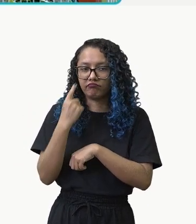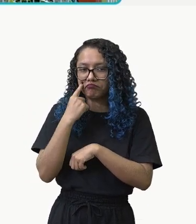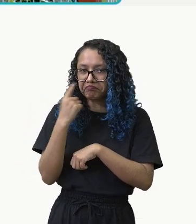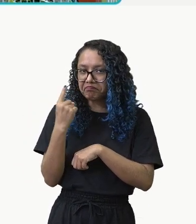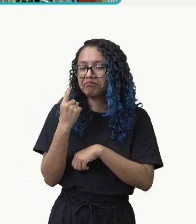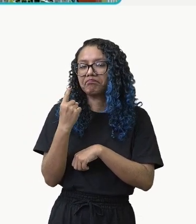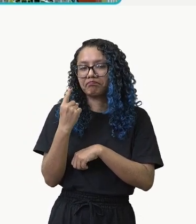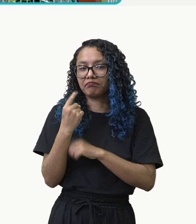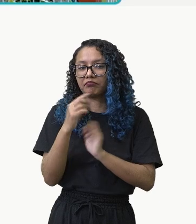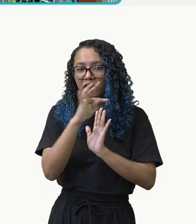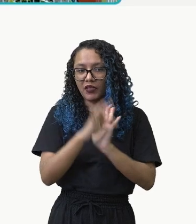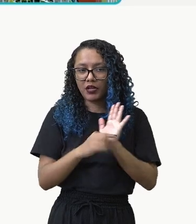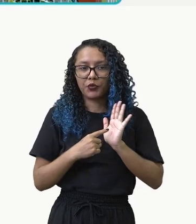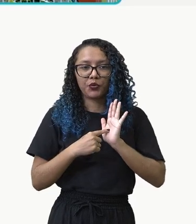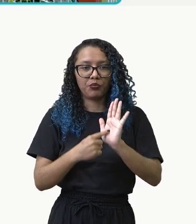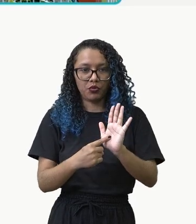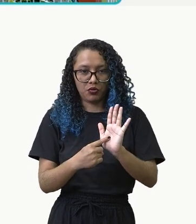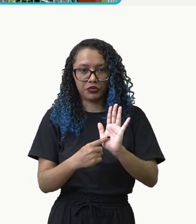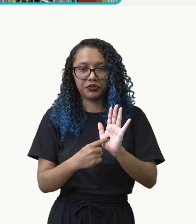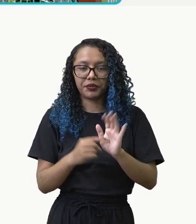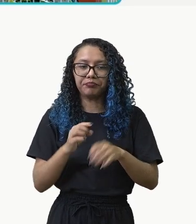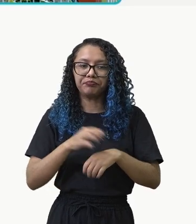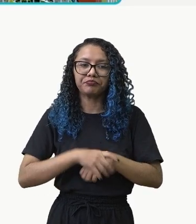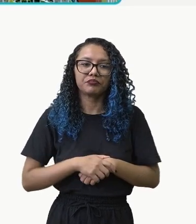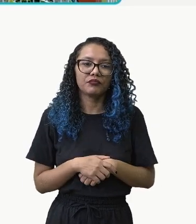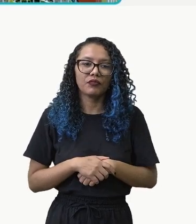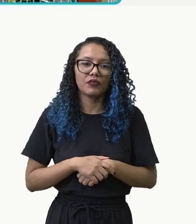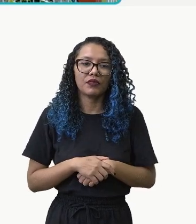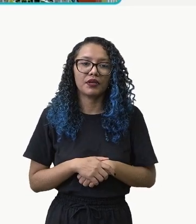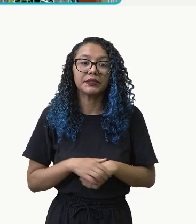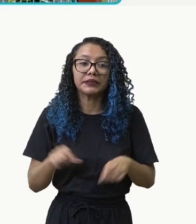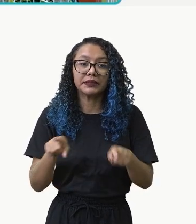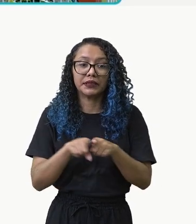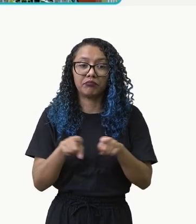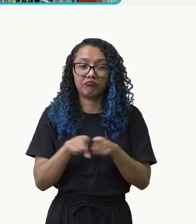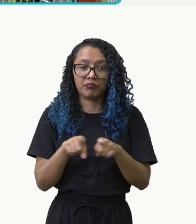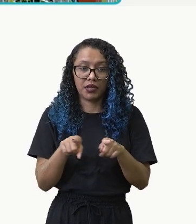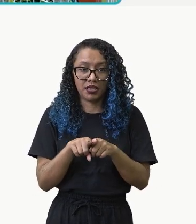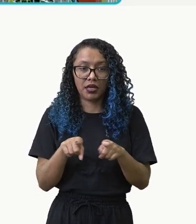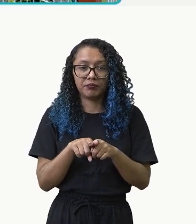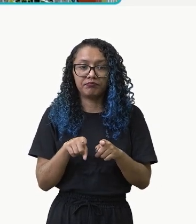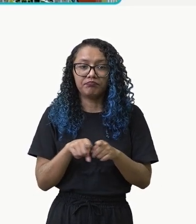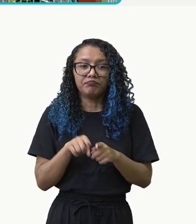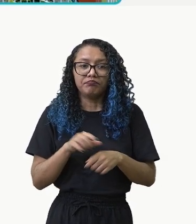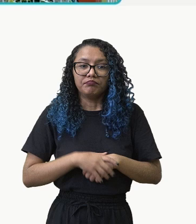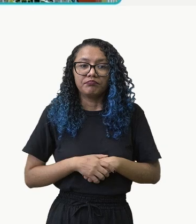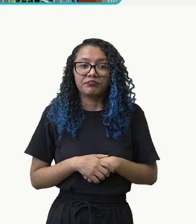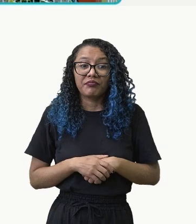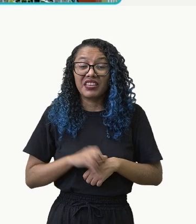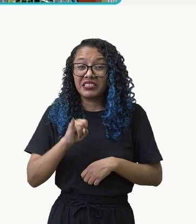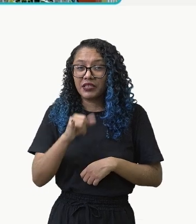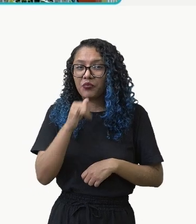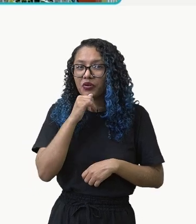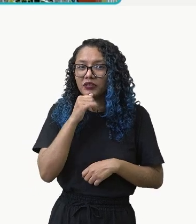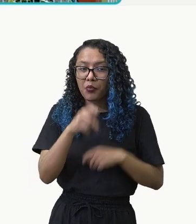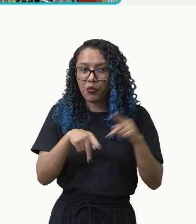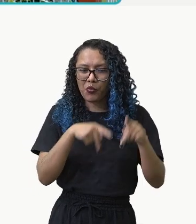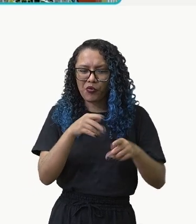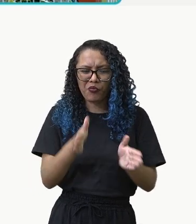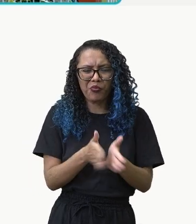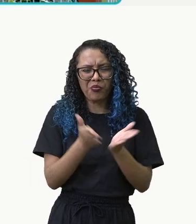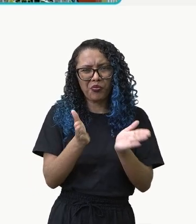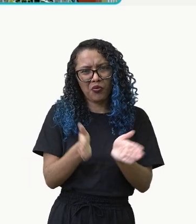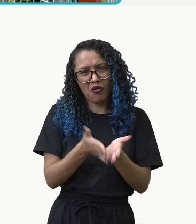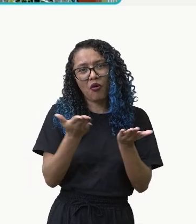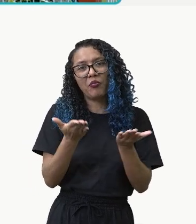serem enviadas a exterior Enquanto Mais também uma população digamos ela é mais pobre mais as pessoas se deixam